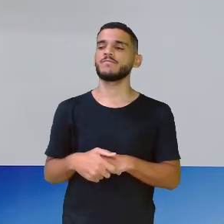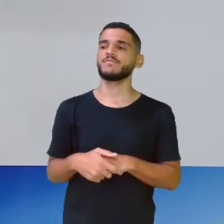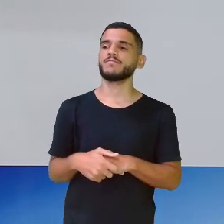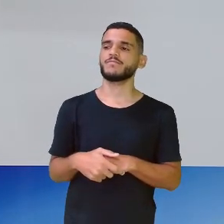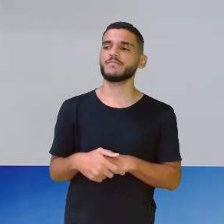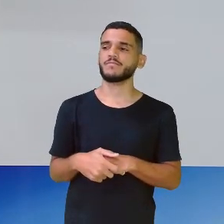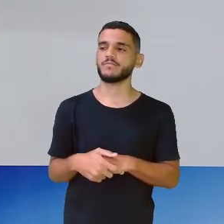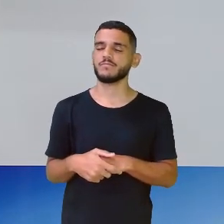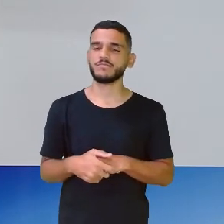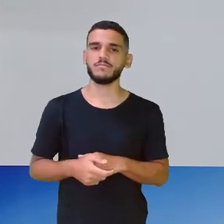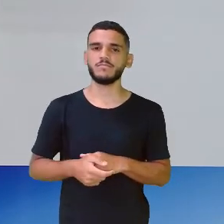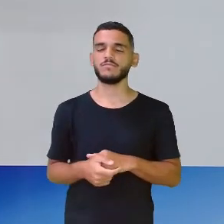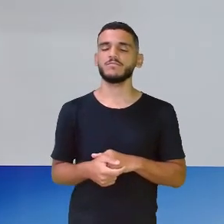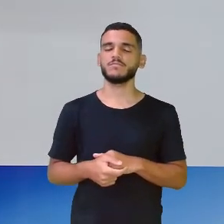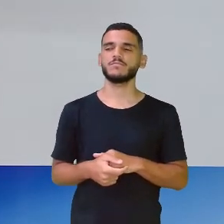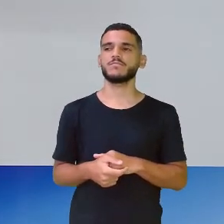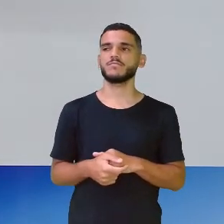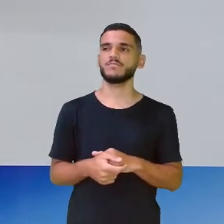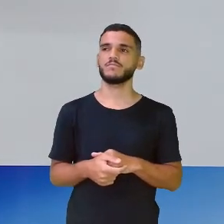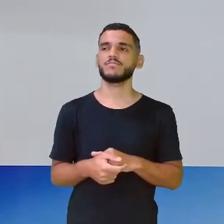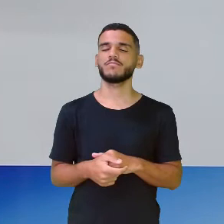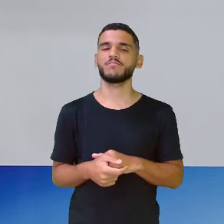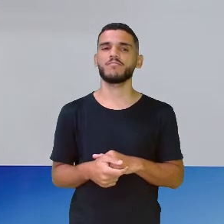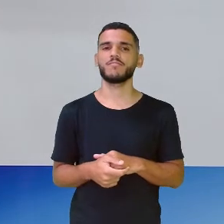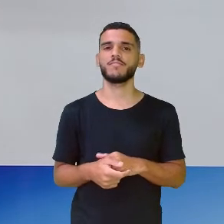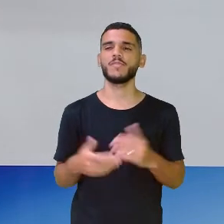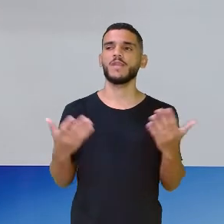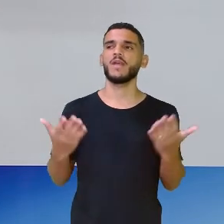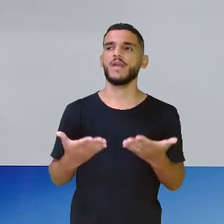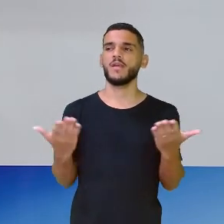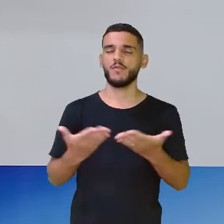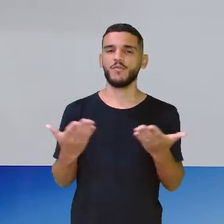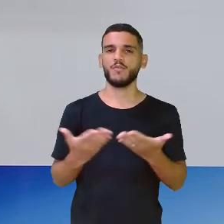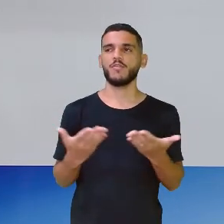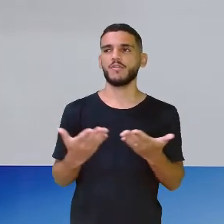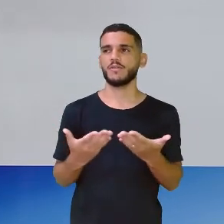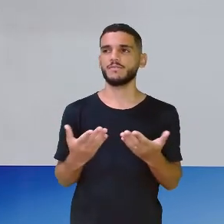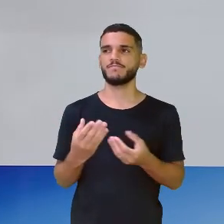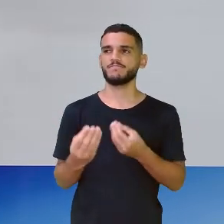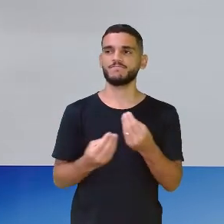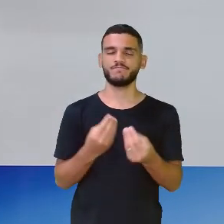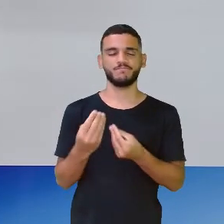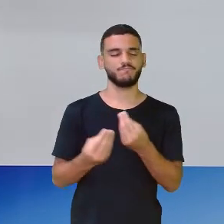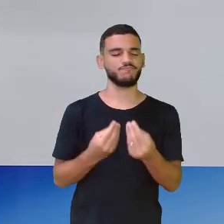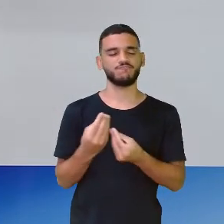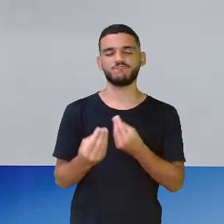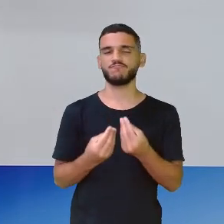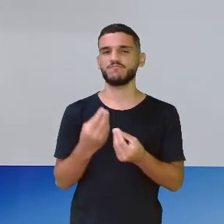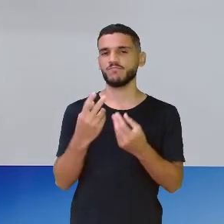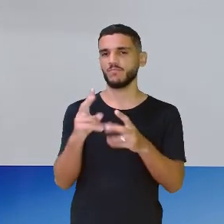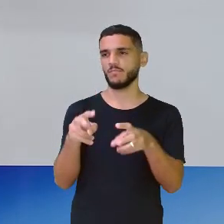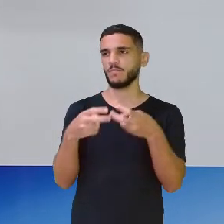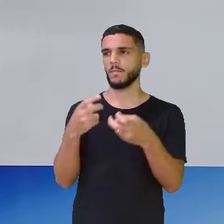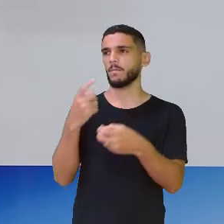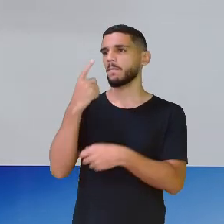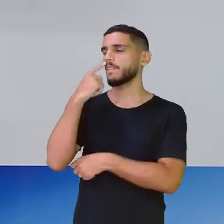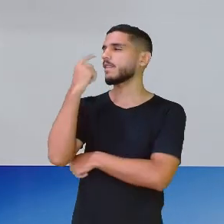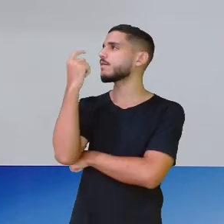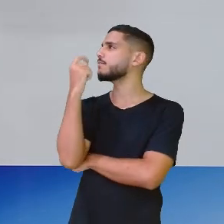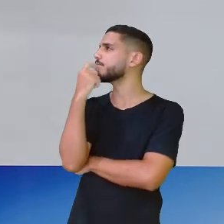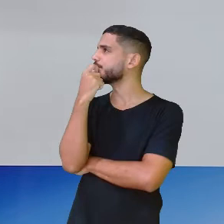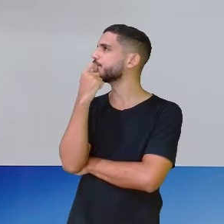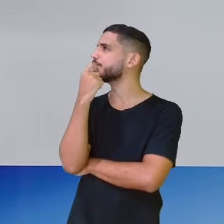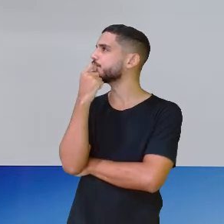3, 4, 5. A gente vai fazer a identificação, ó. 1/5, 2/5,